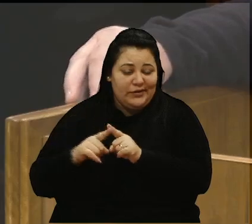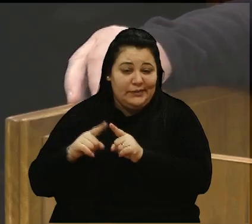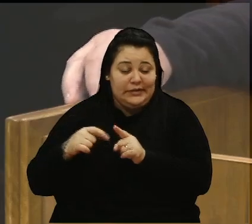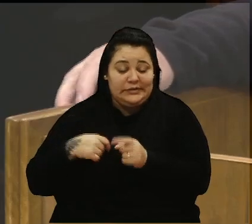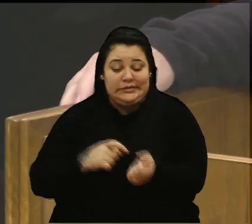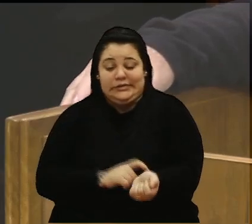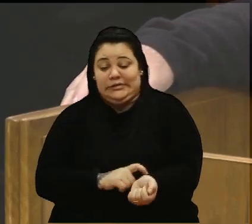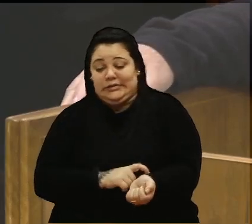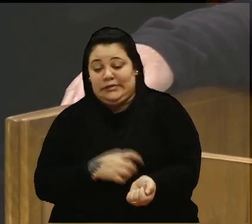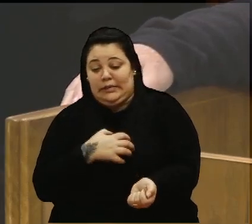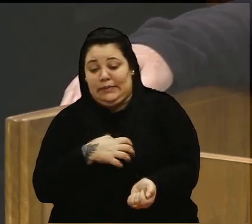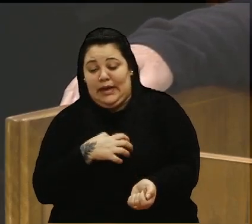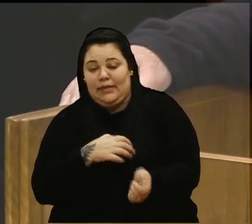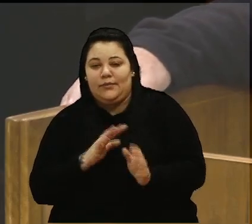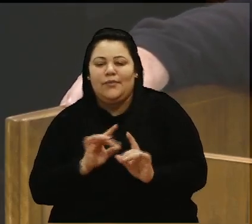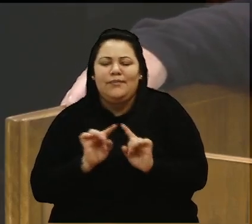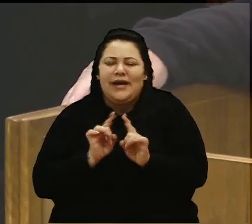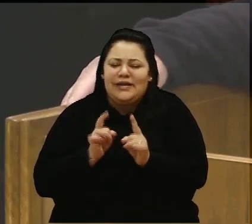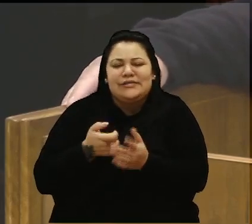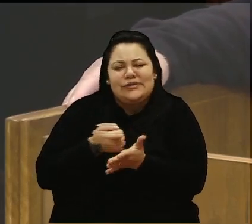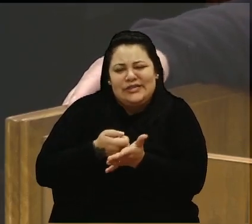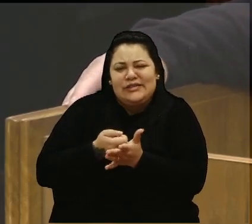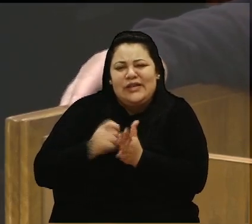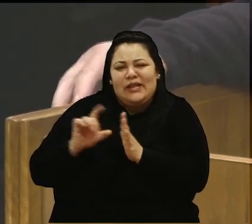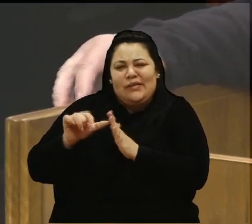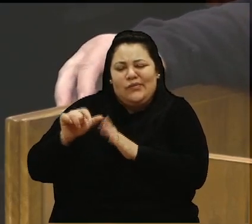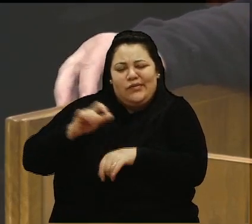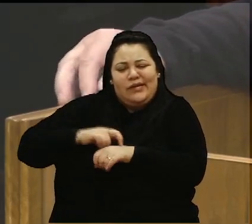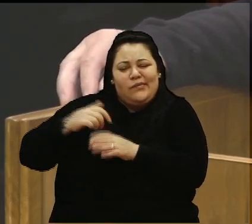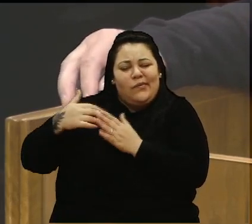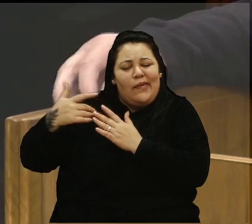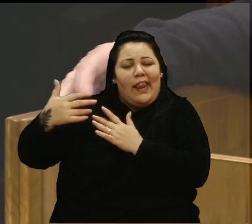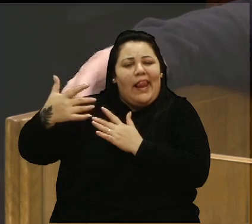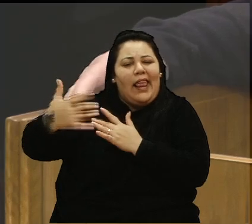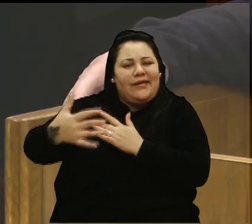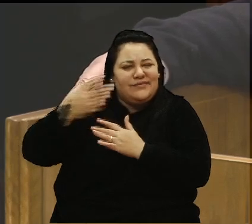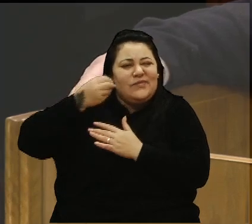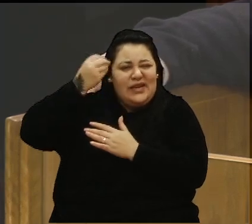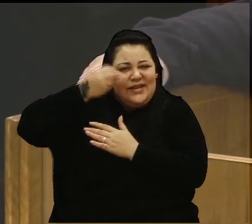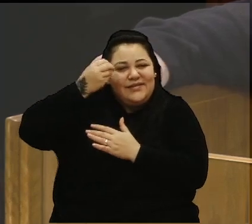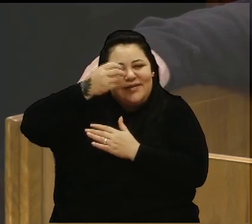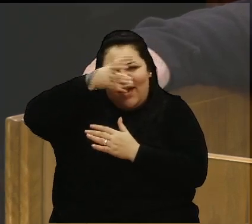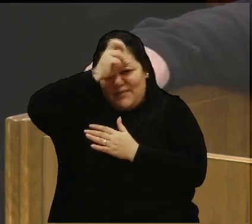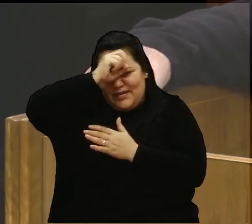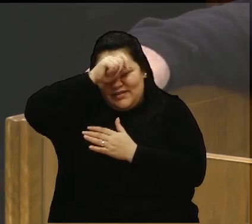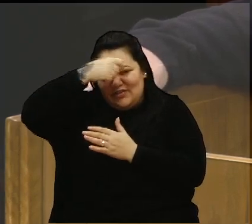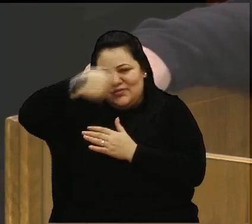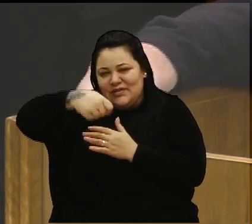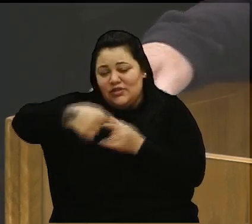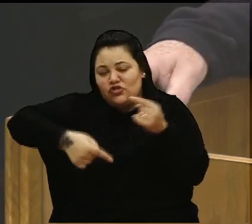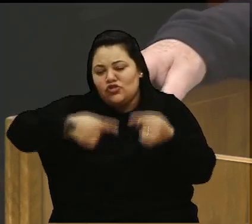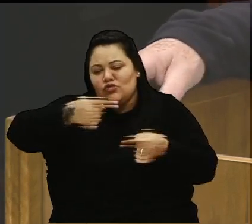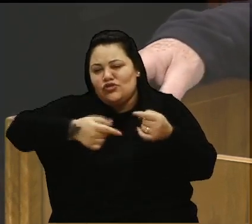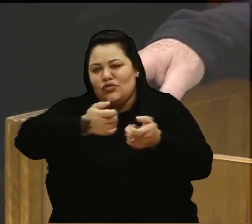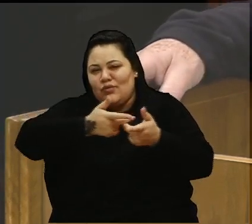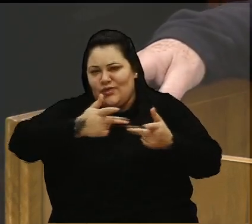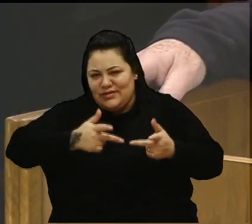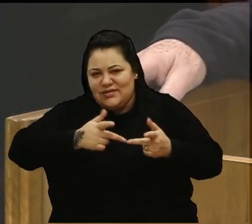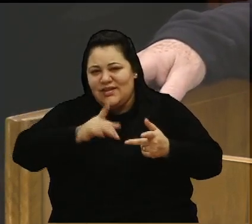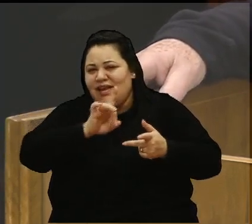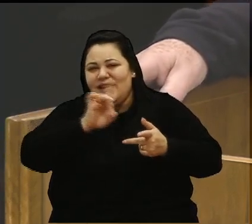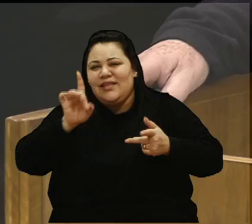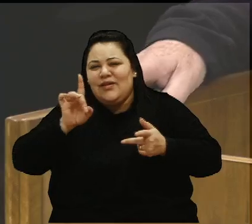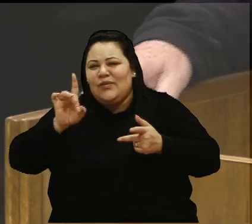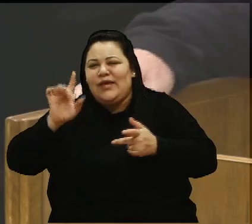esquentado, mas tenho procurado, depois de algum tempo, com a experiência, aprender que a gente tem que discutir as causas e não as